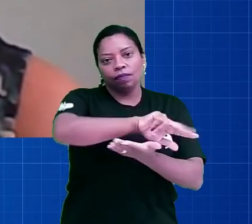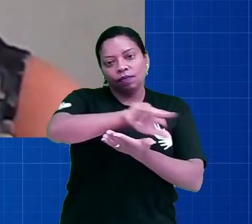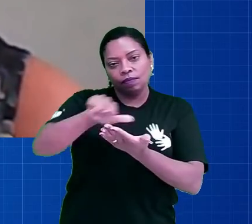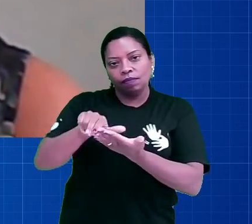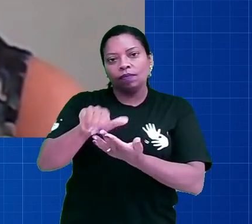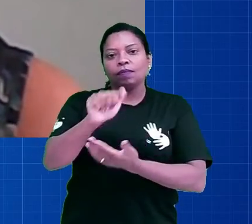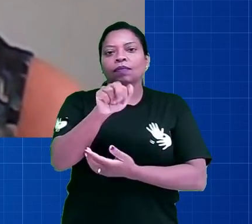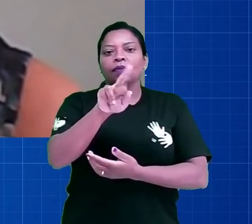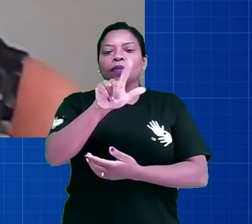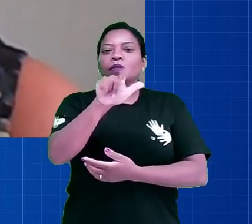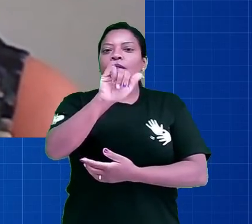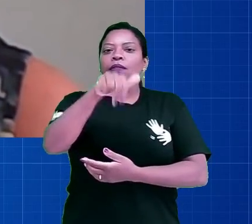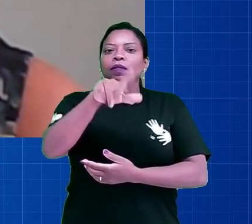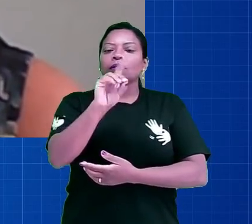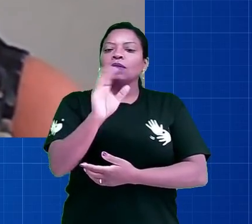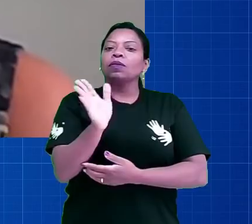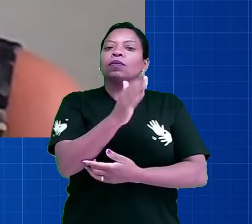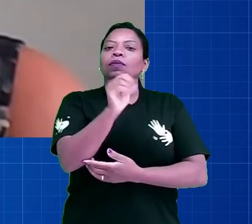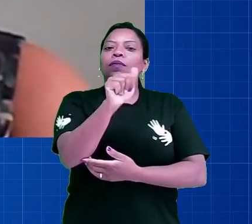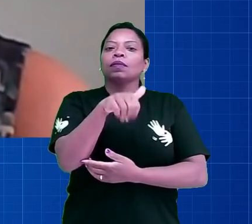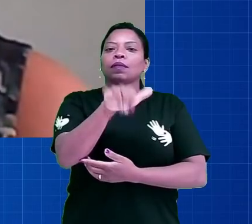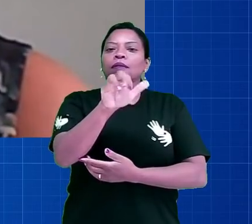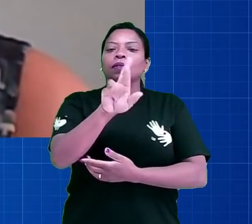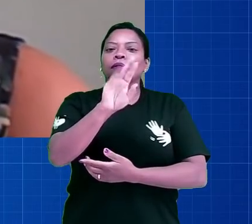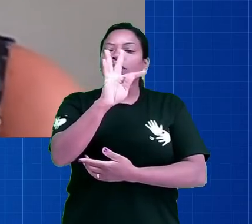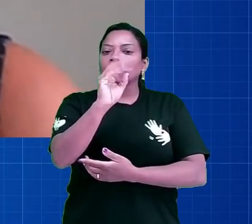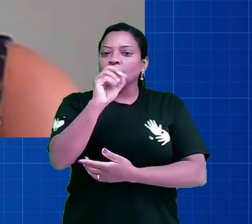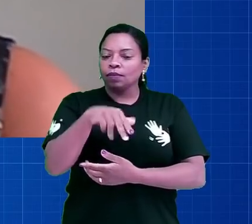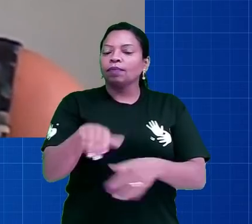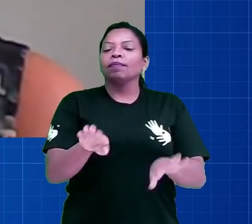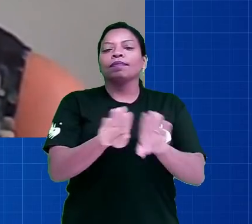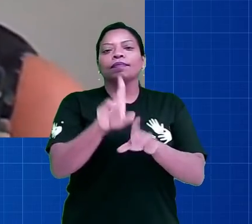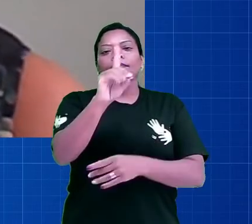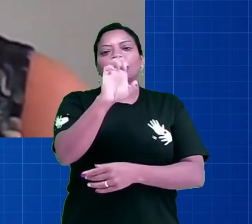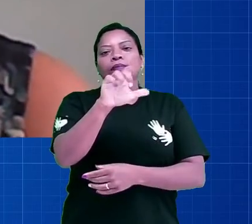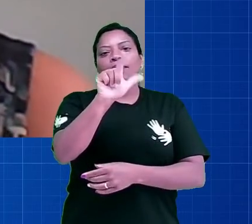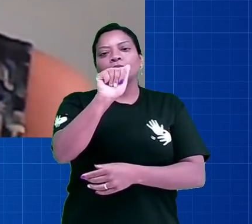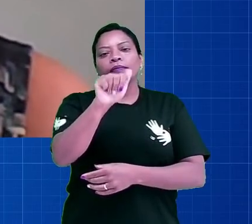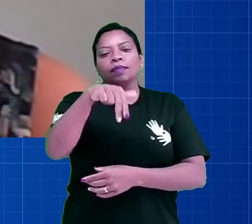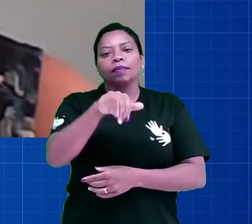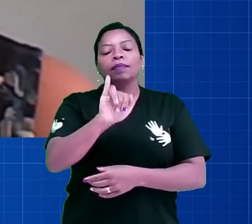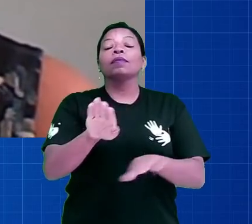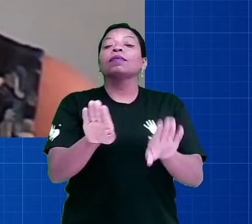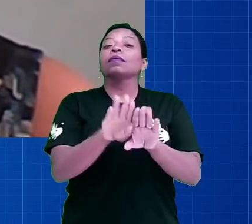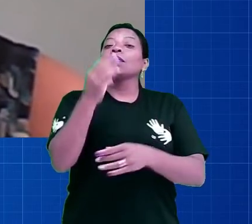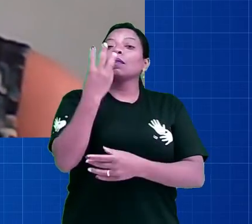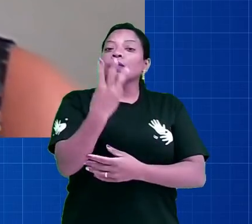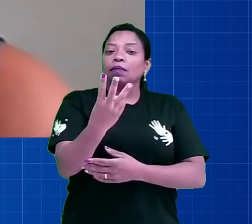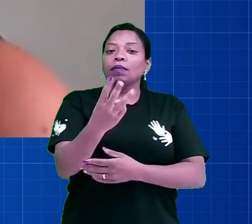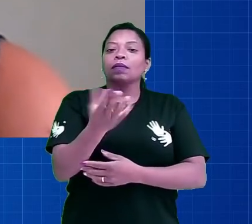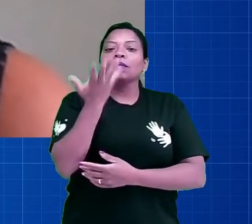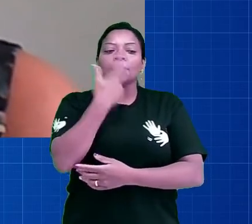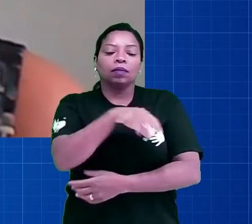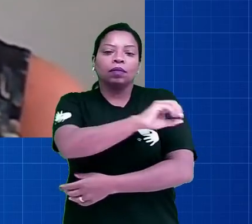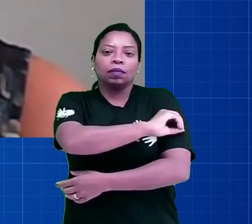nas escolas Ayrton Senna, Arlindo e Delane, e no CEMEI São Francisco, o CEMEI Califórnia e o